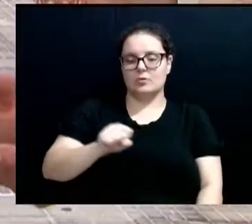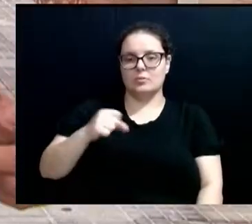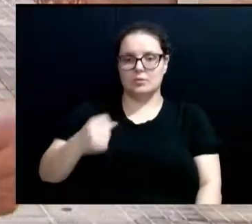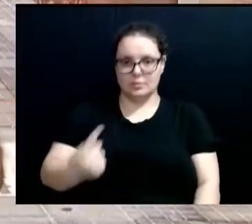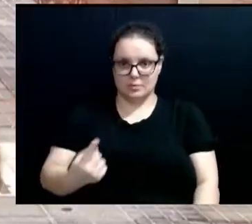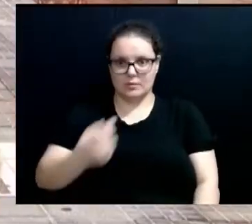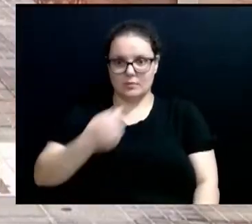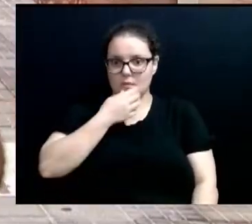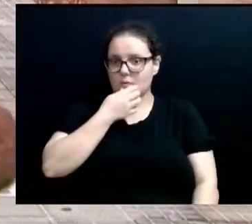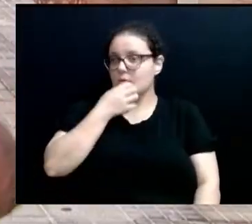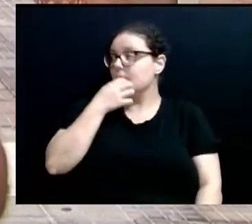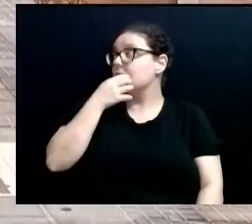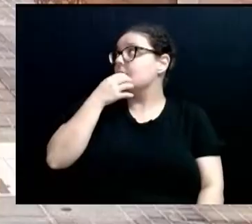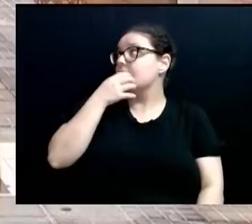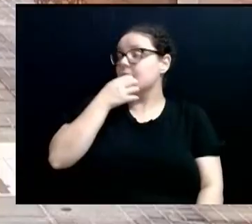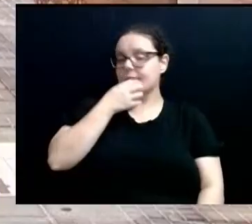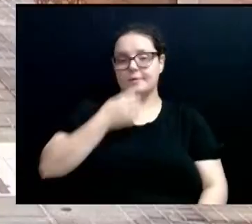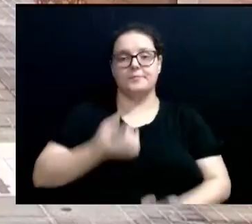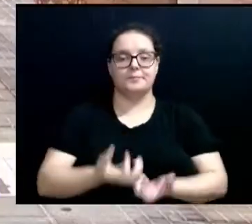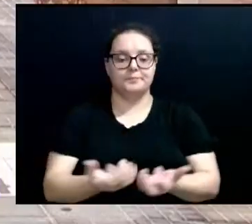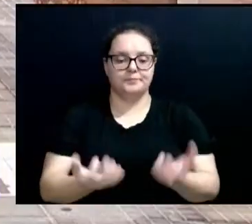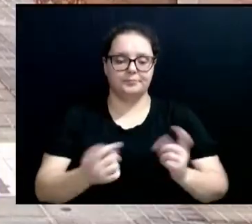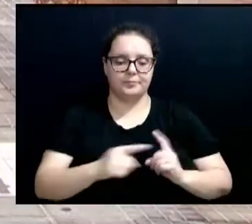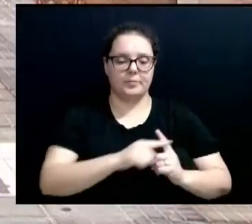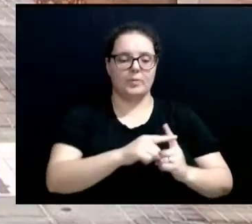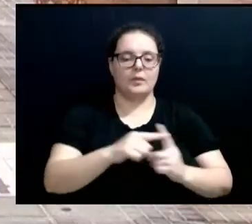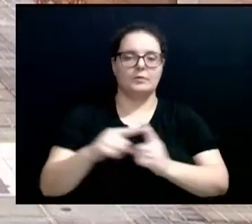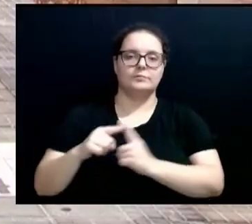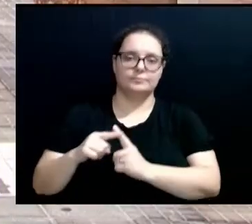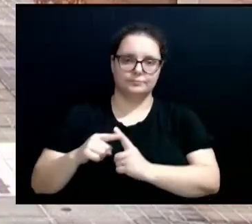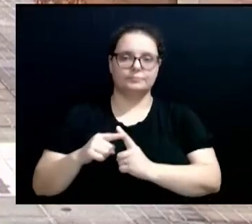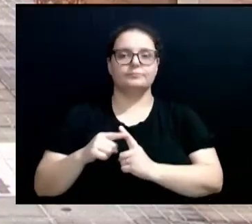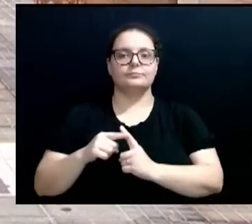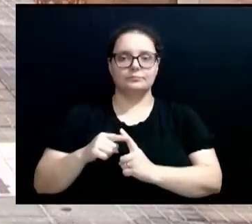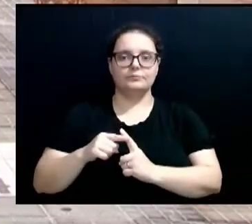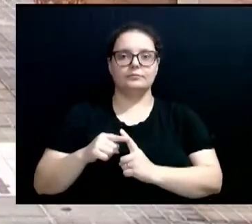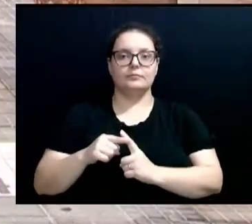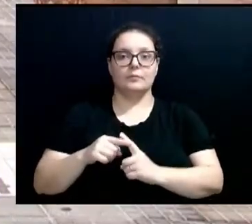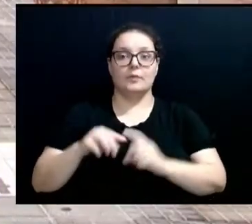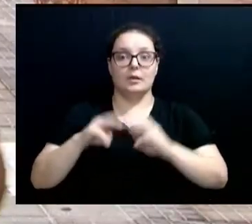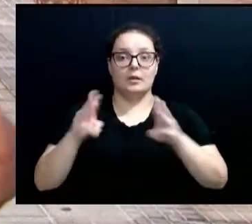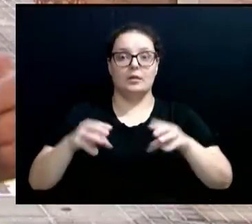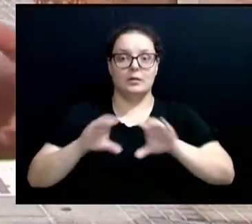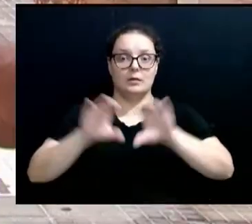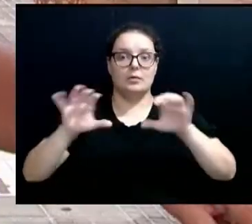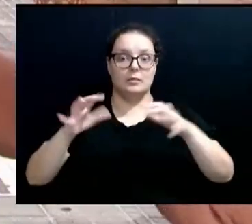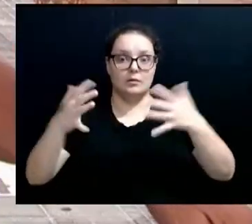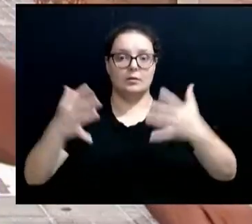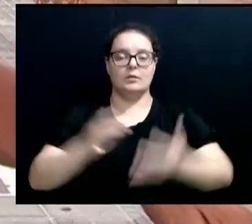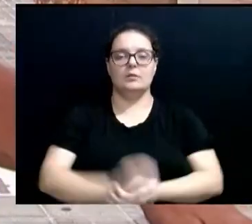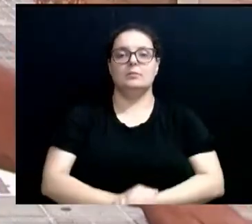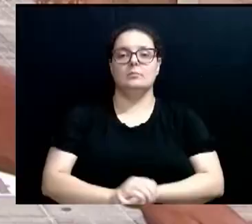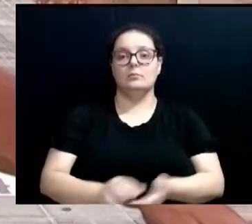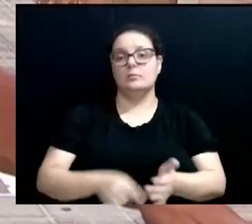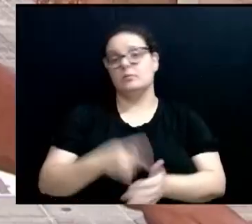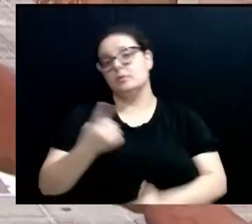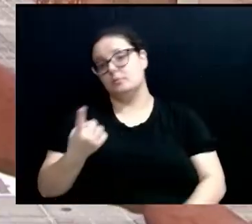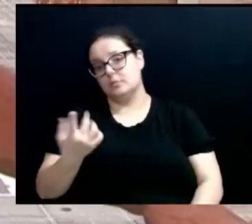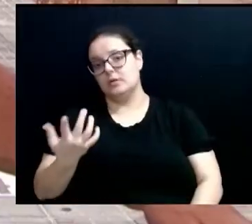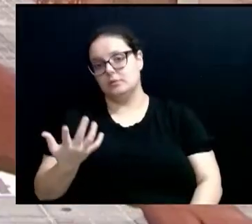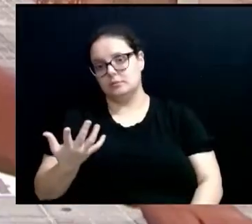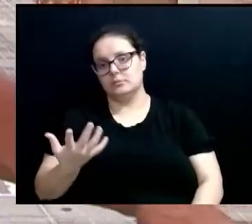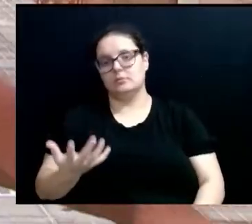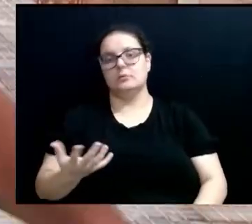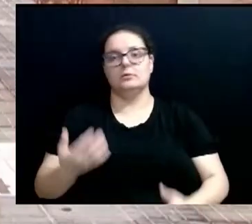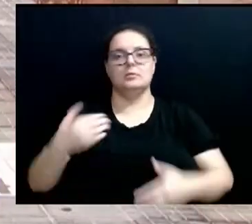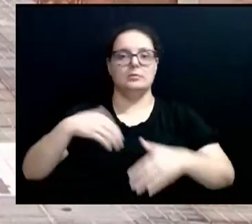da Saudade é um verdadeiro museu ao céu vivo, ao céu aberto, né? Primeiro porque aqui estão enterrados